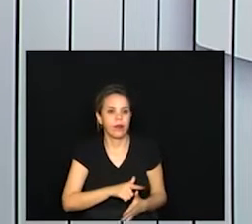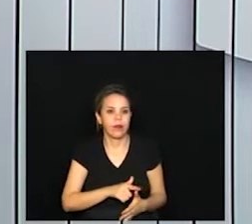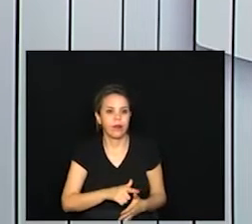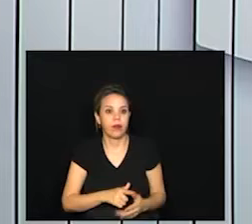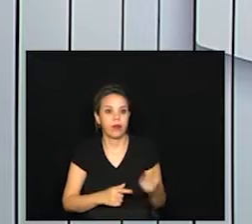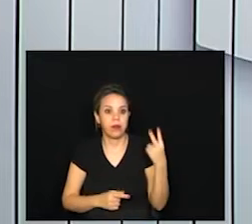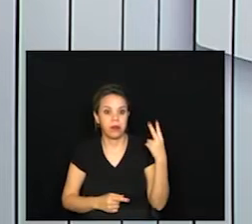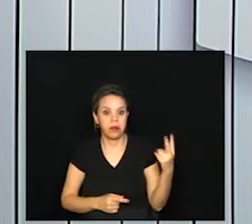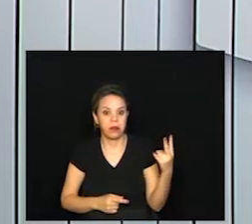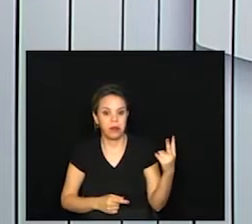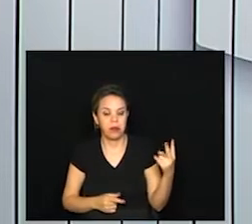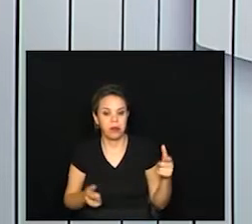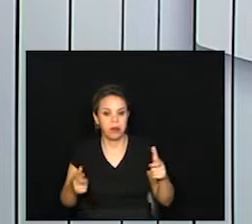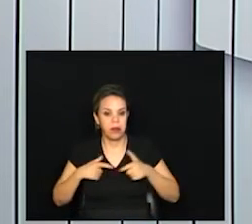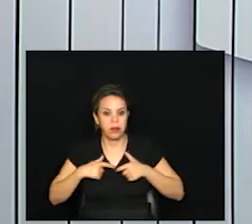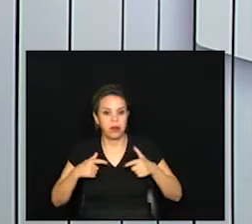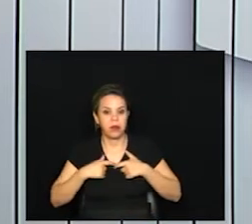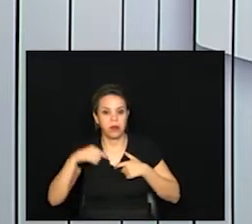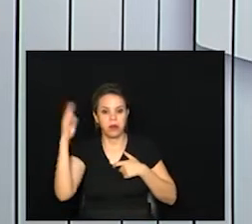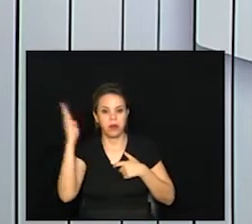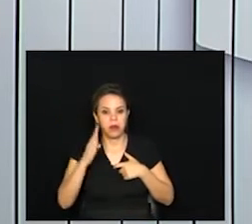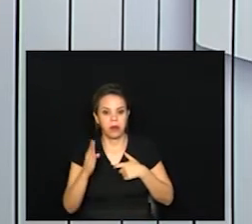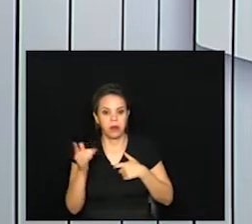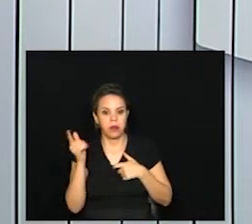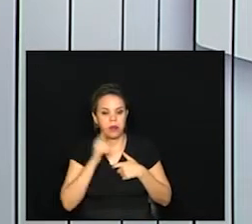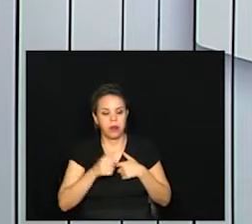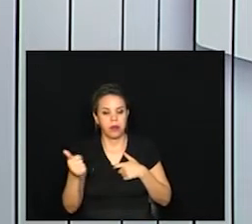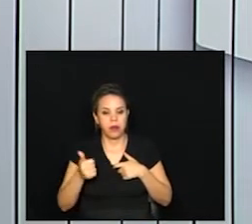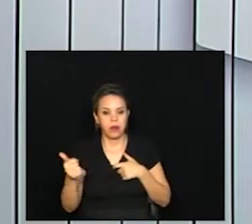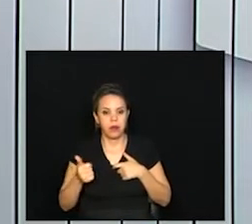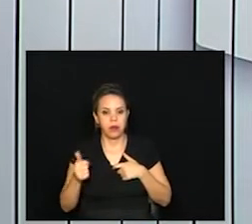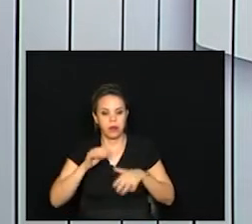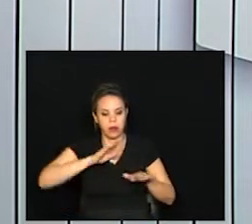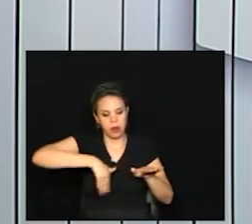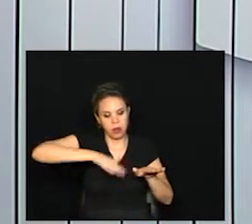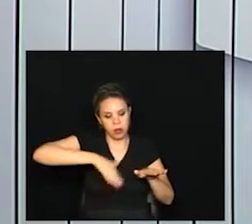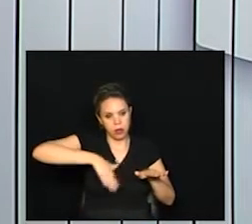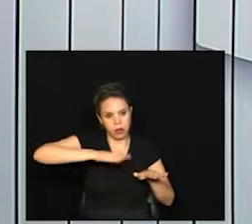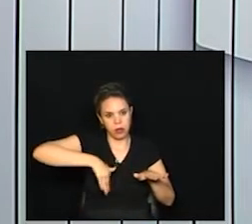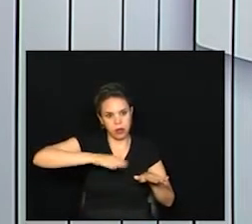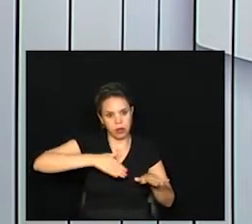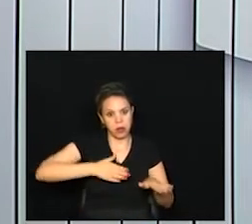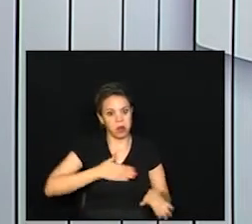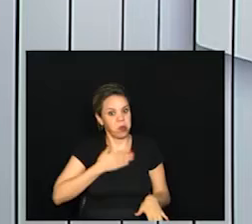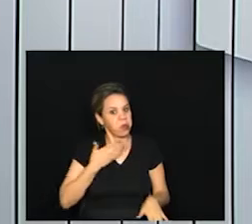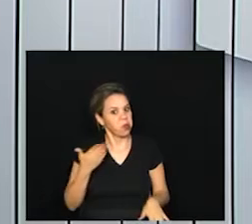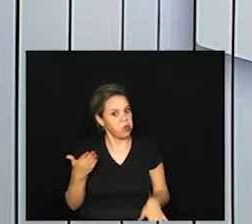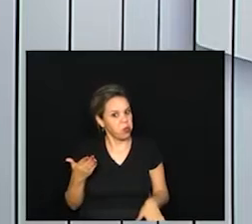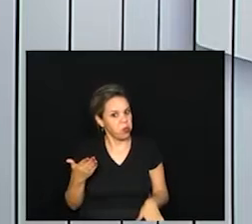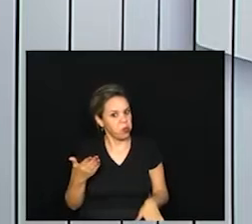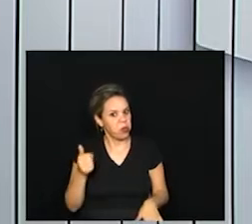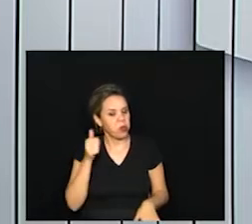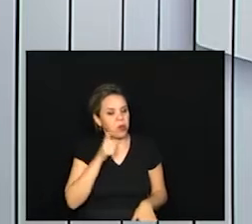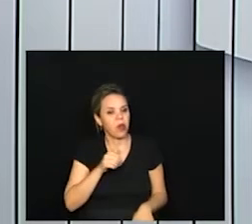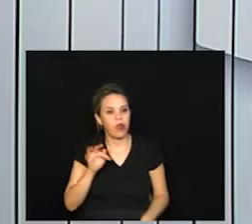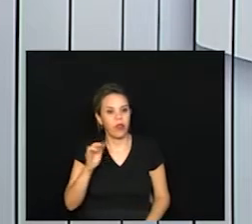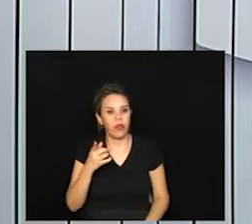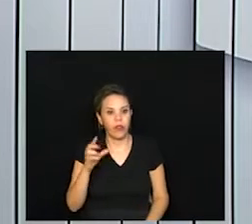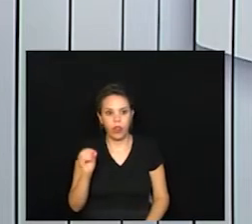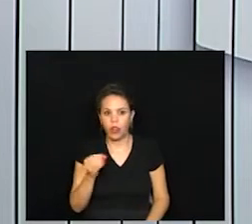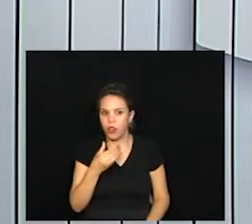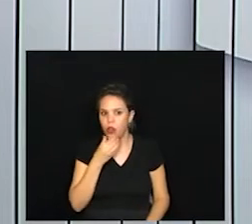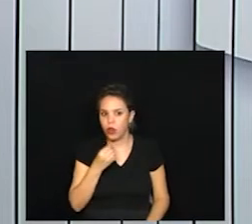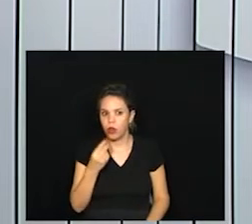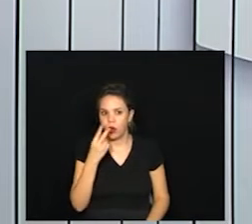mais duas medalhas para o Brasil, viu? Primeiro na natação, uma surpresa, hein? Fernando Scheffer,